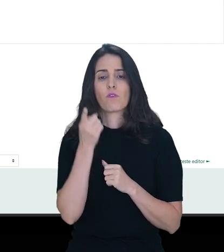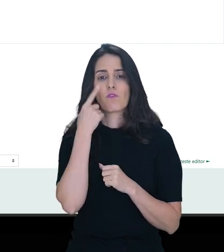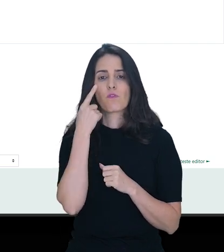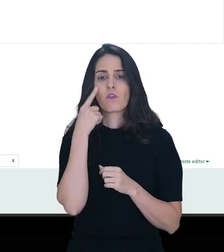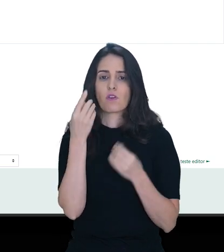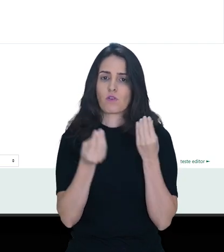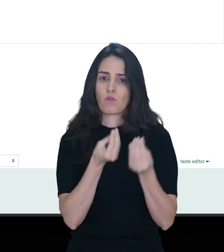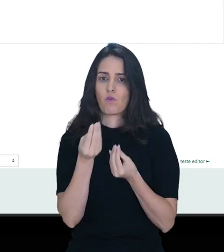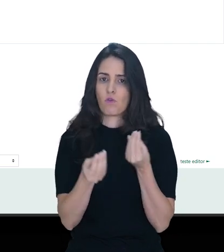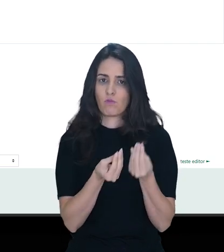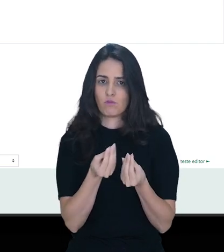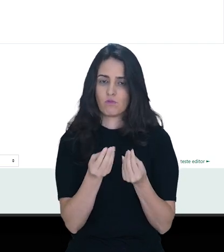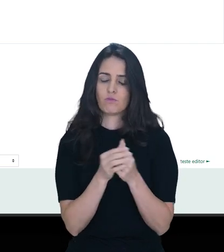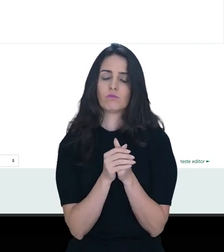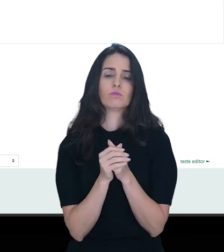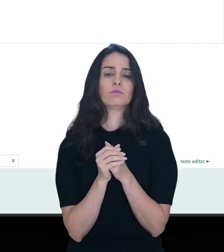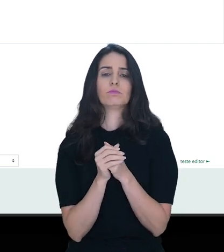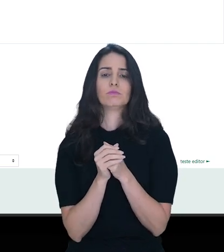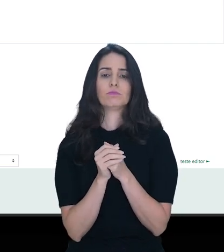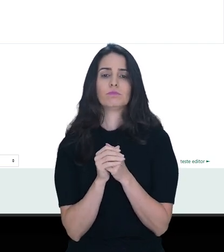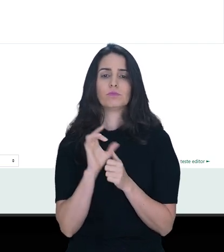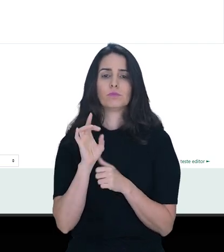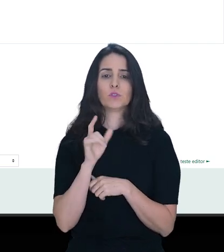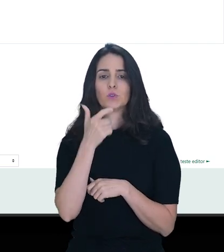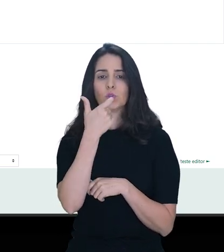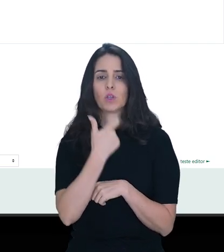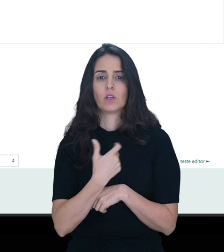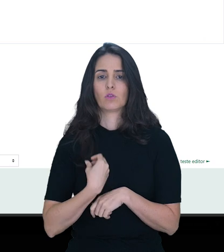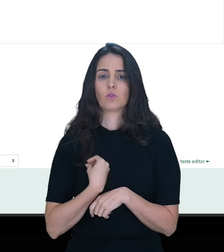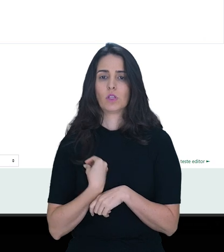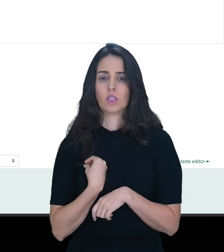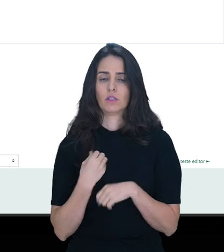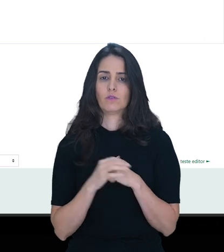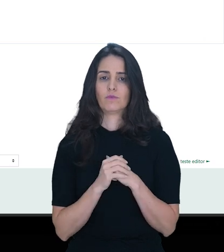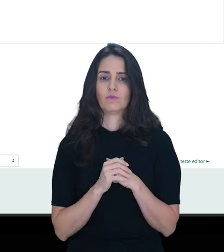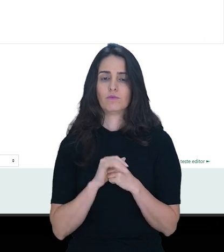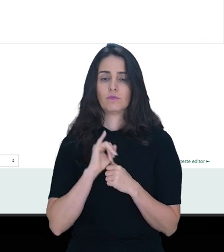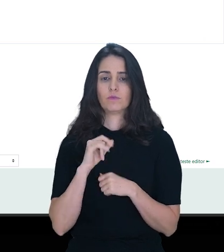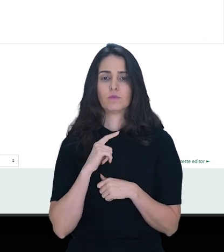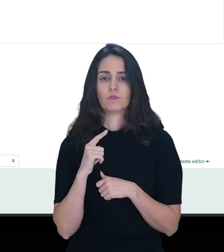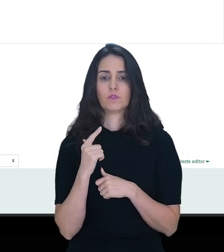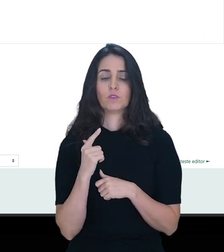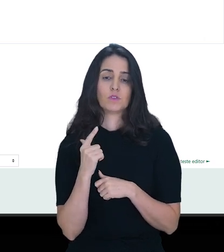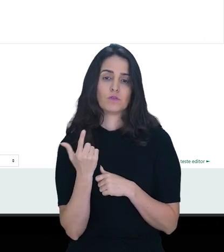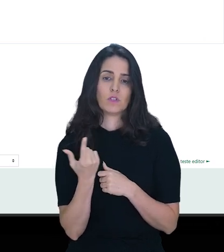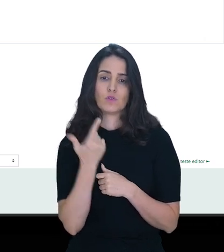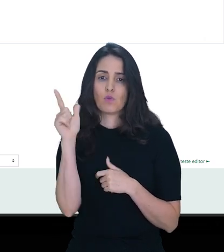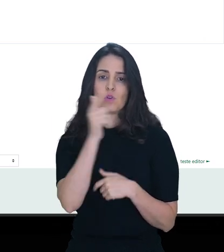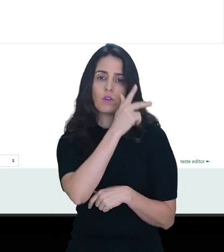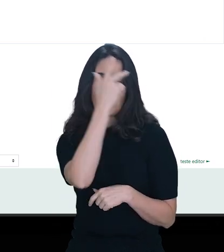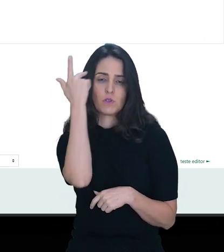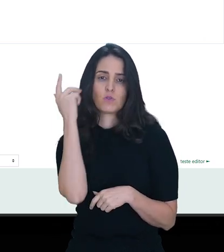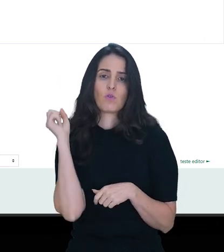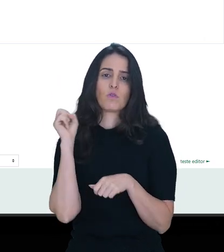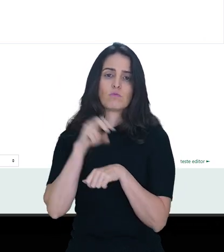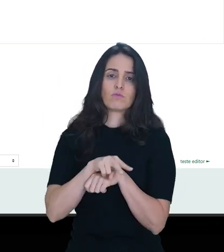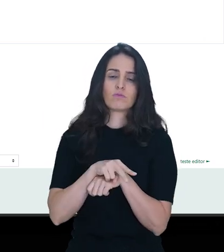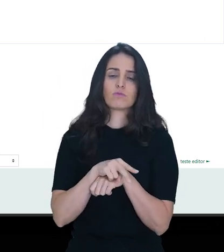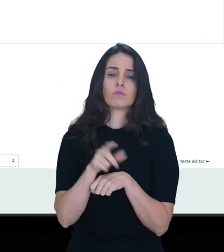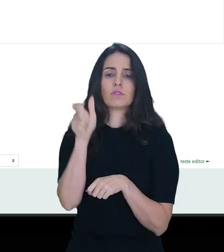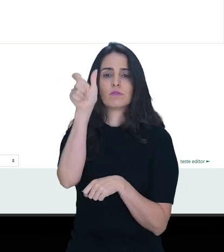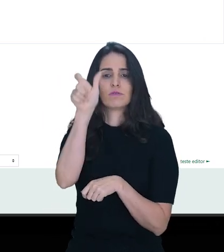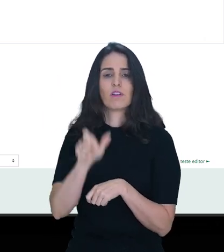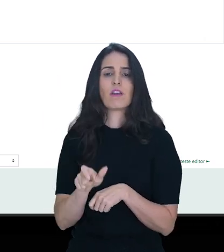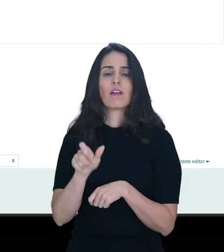ficou no momento então só eu estou aqui se tivesse em um momento sim os demais